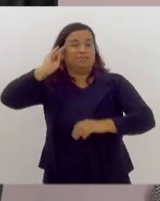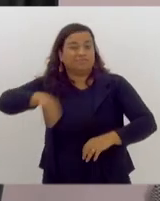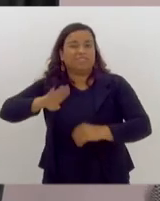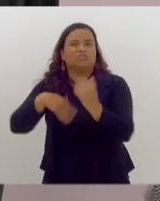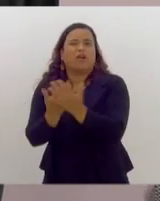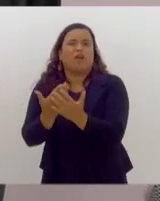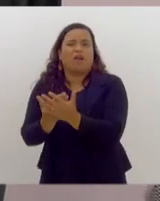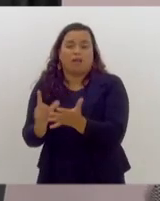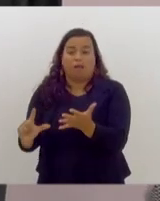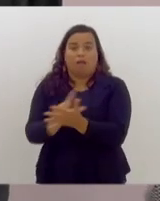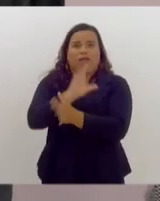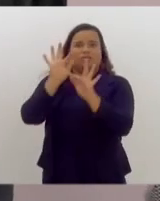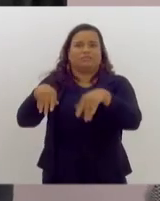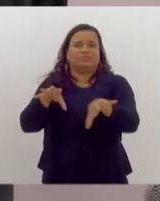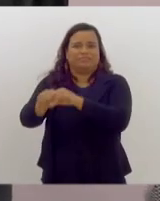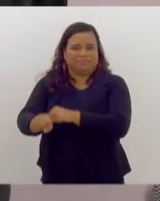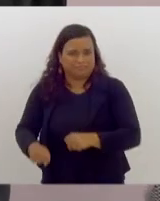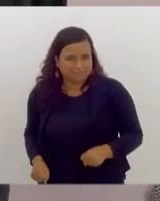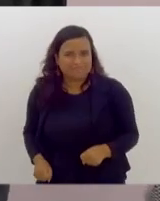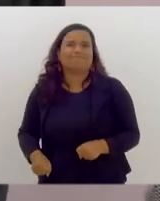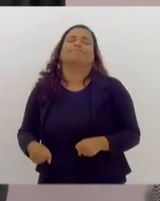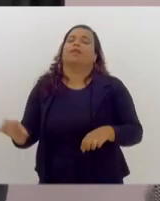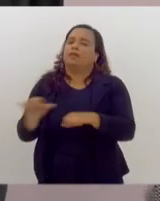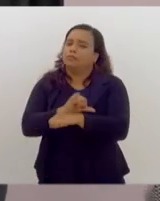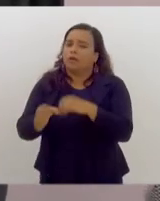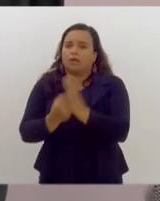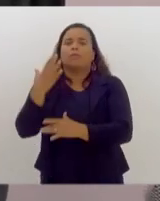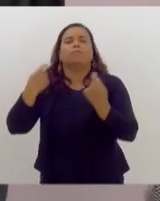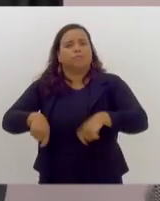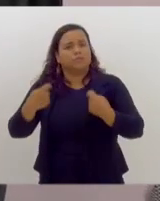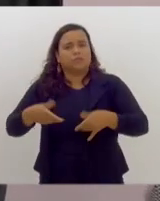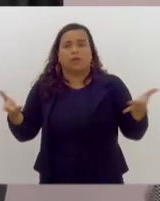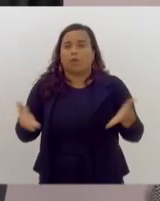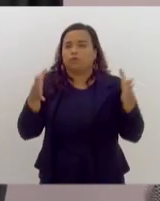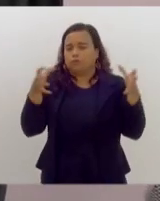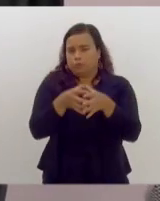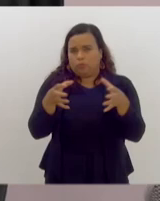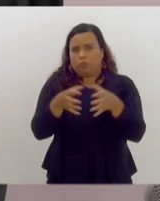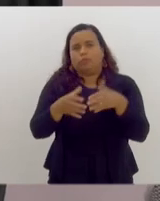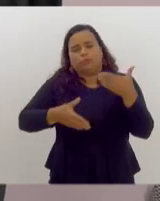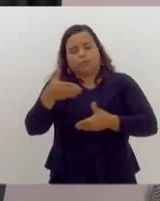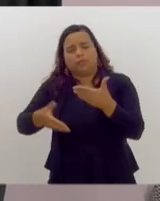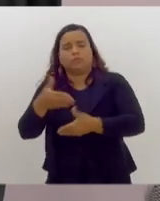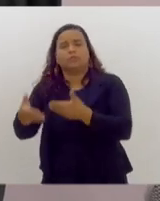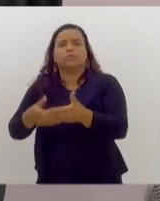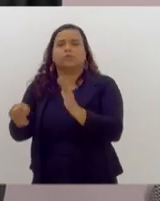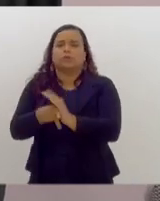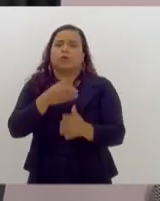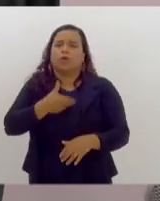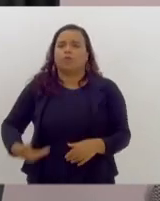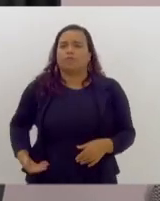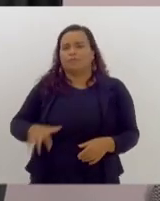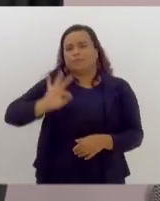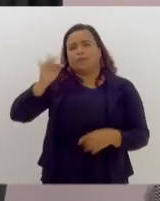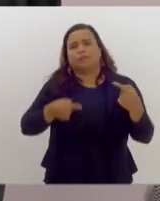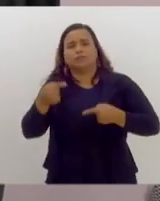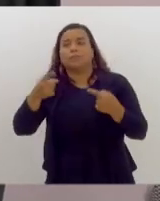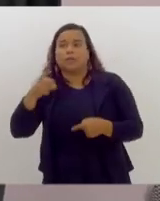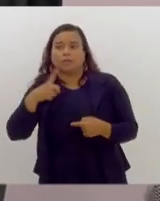de escolarização, e a gente precisa ter estratégias. Hoje, o grupo de transição do governo federal tem debatido essa questão, né, como a